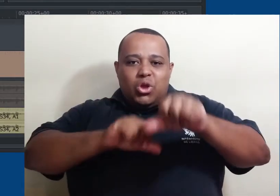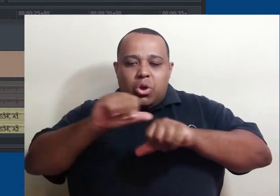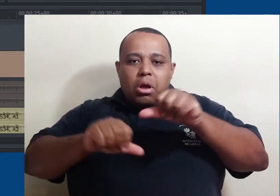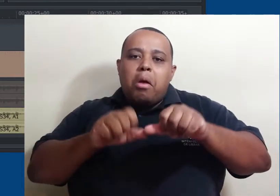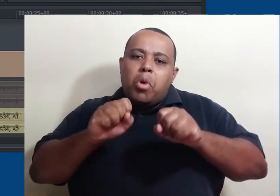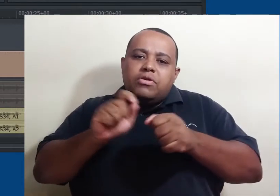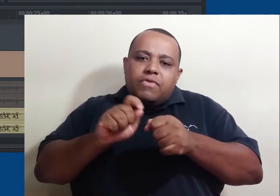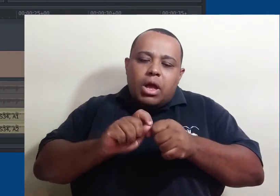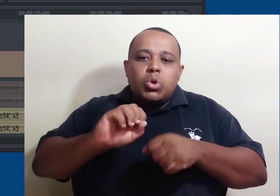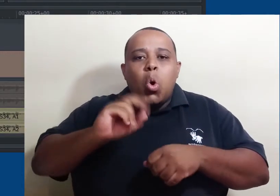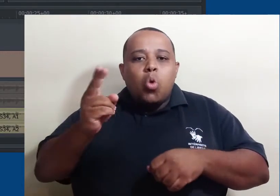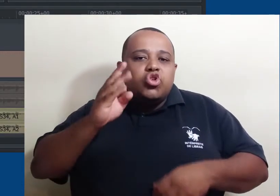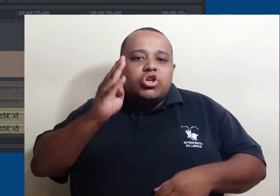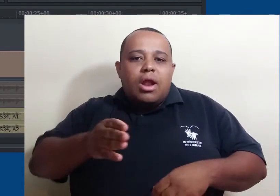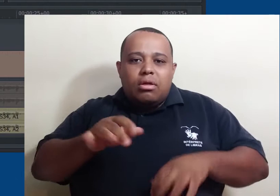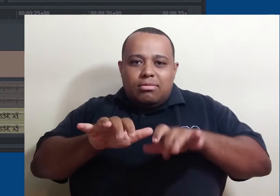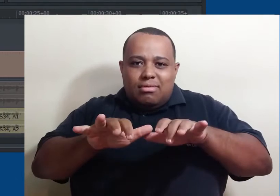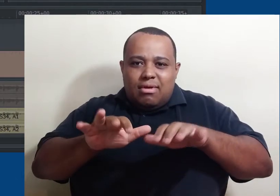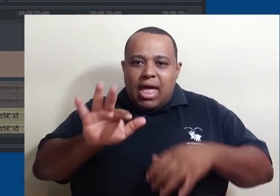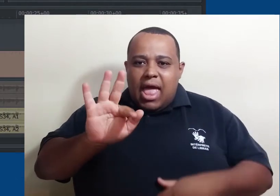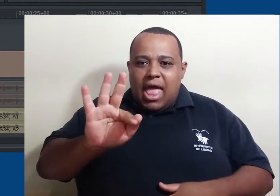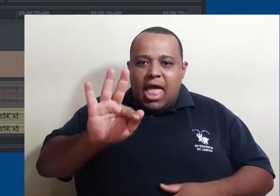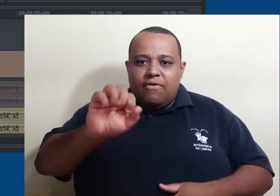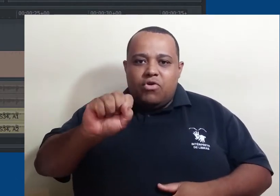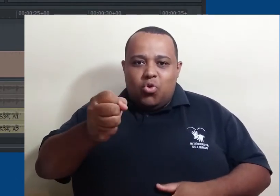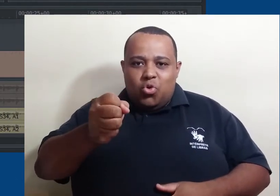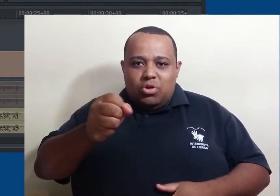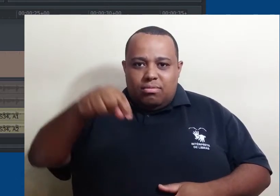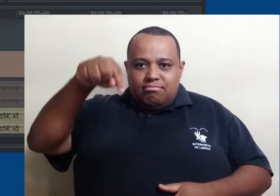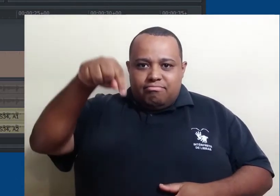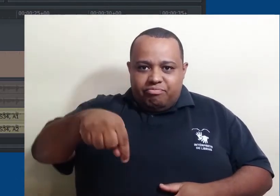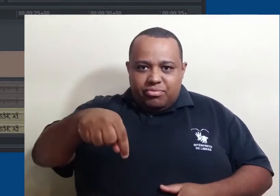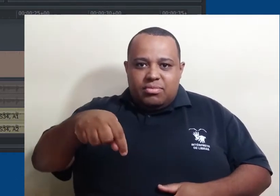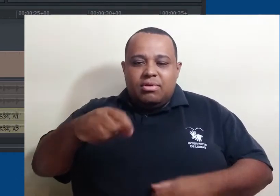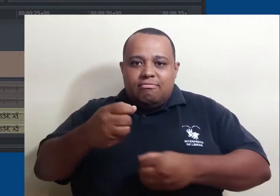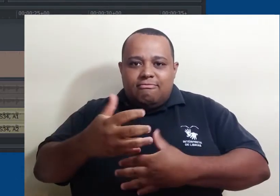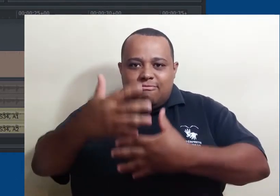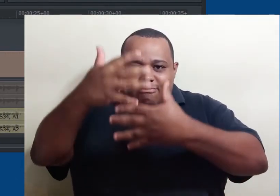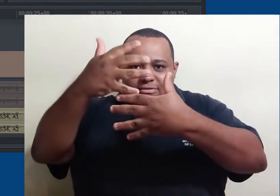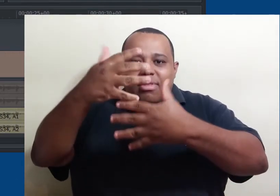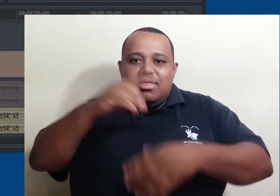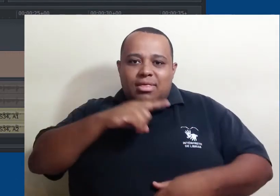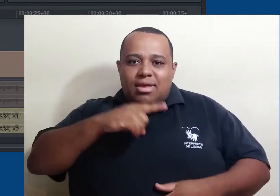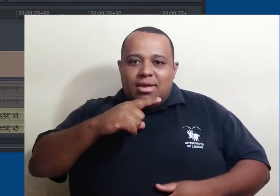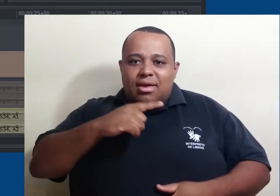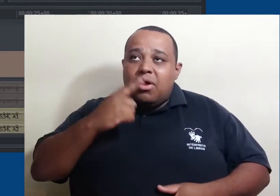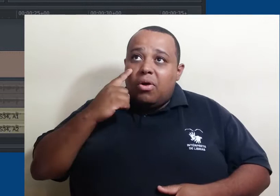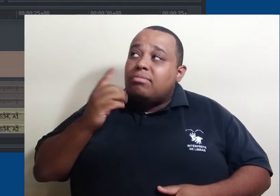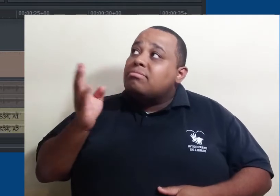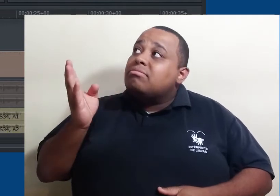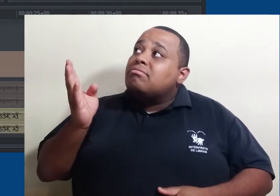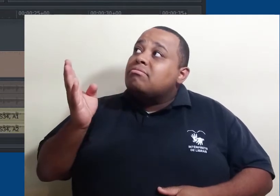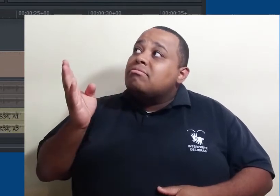tecla F8. Então, por exemplo, se eu estiver aqui, eu clicar na minha tecla F8, ele vai aparecer de novo, e a gente clica